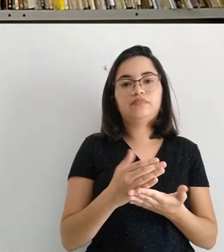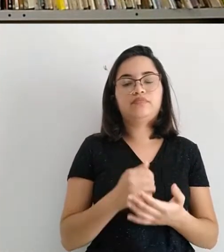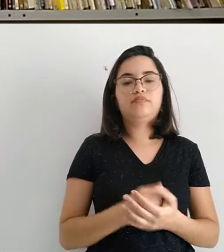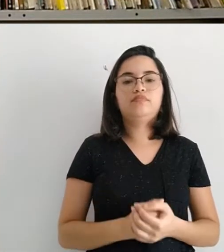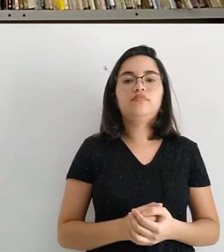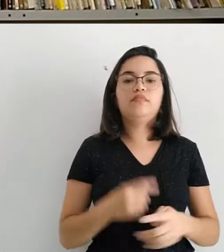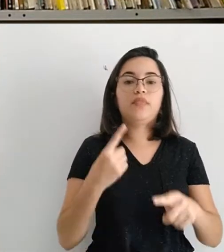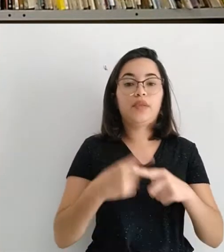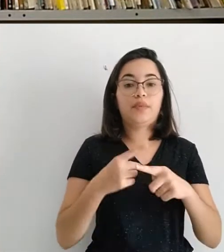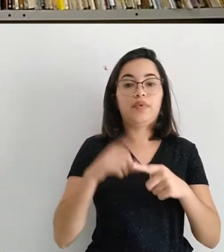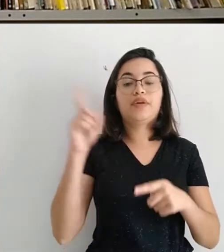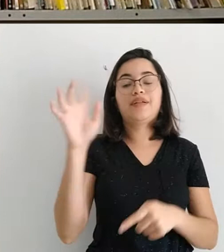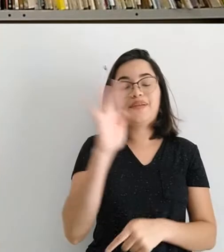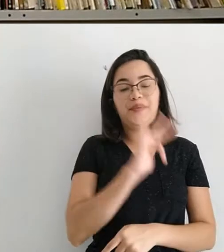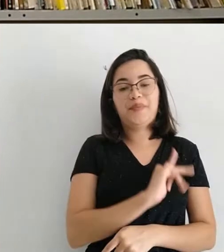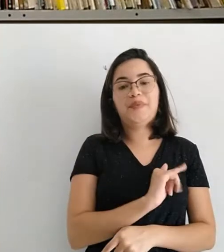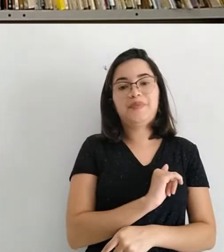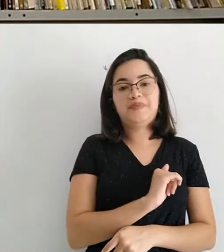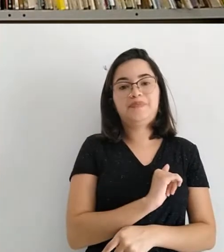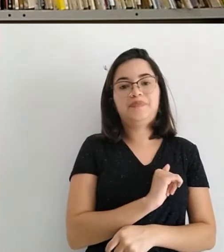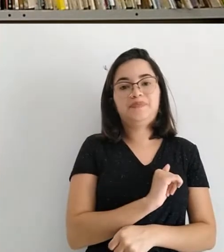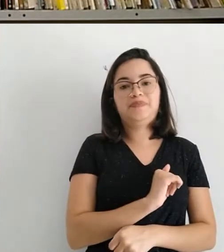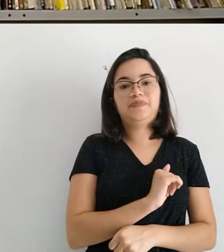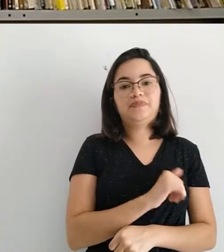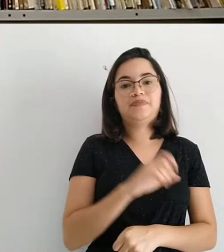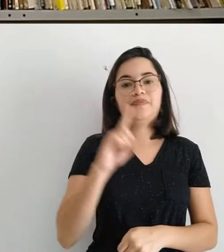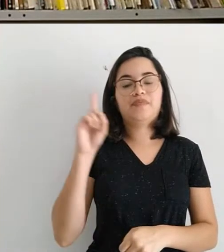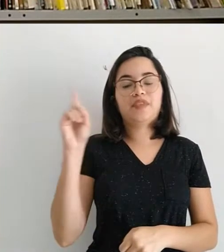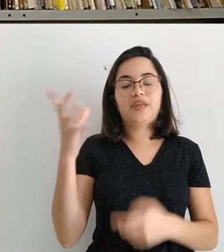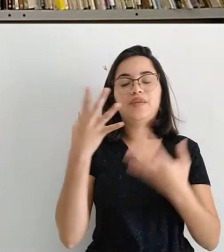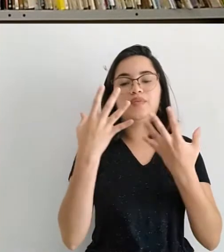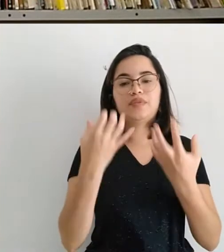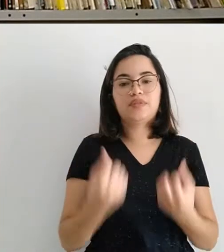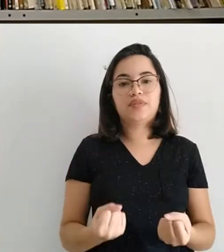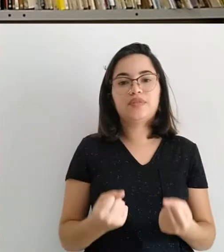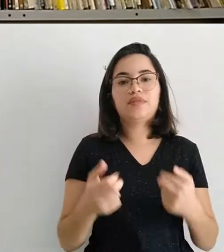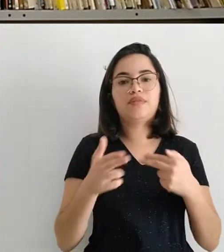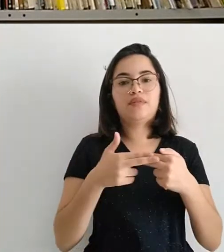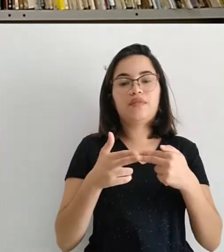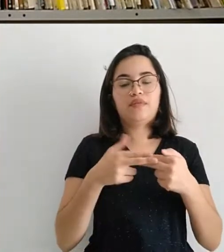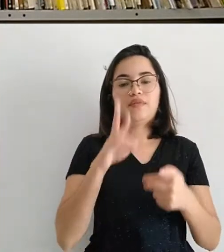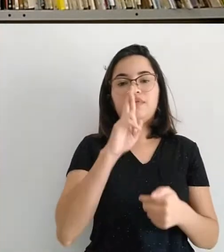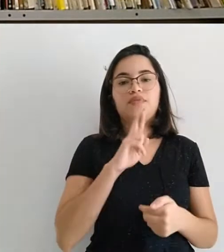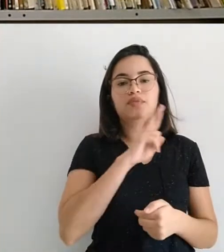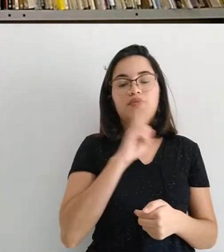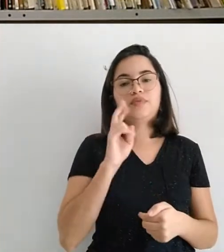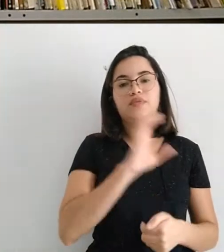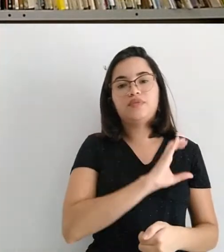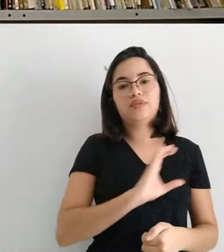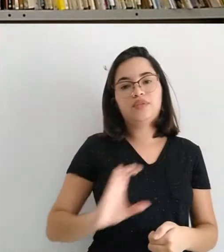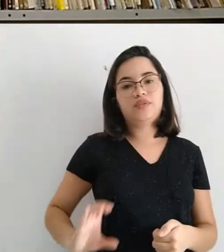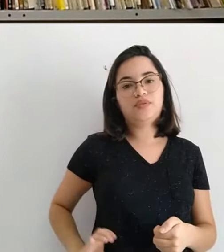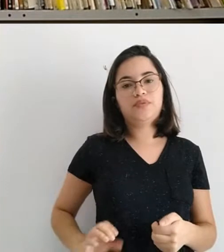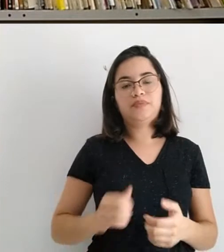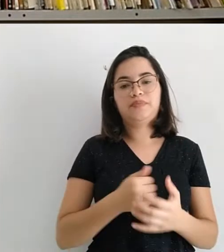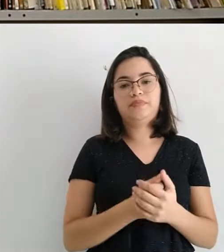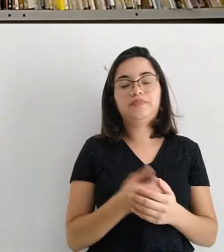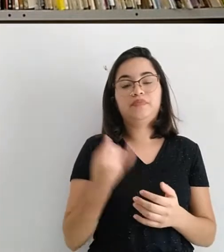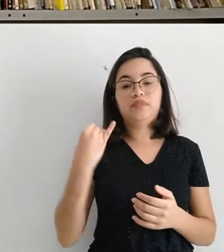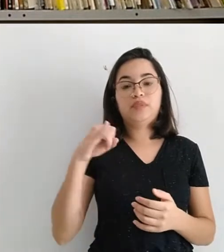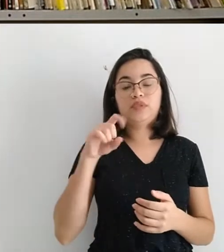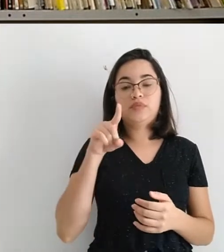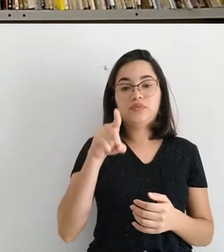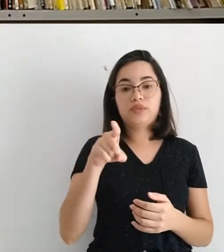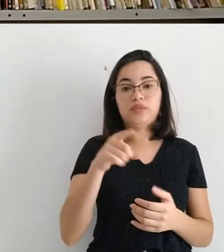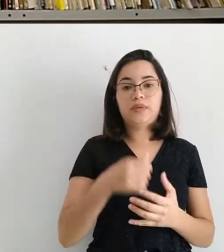porque Ele é amor e Ele nos aceita através do sacrifício de Cristo.